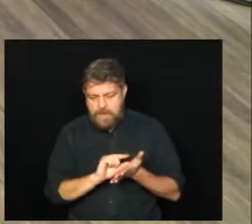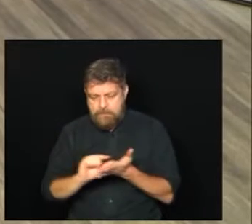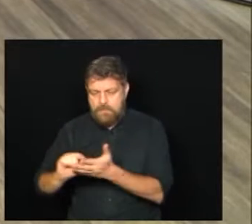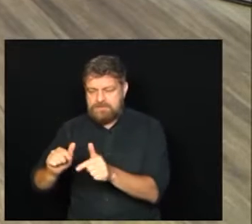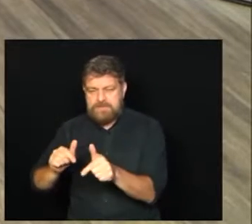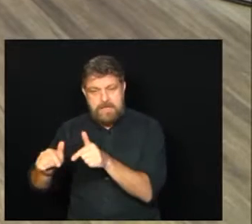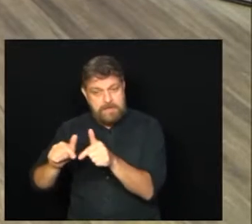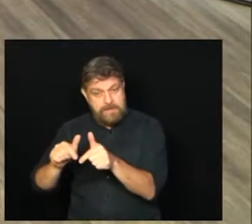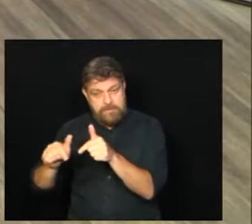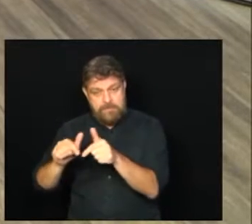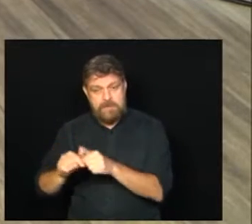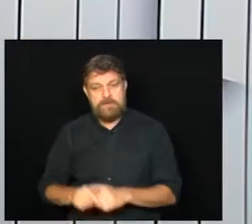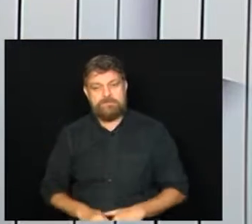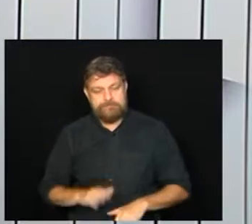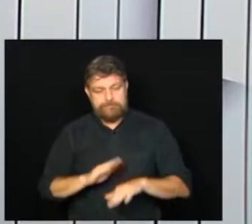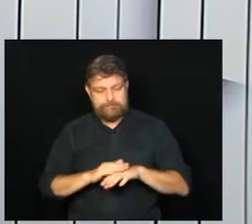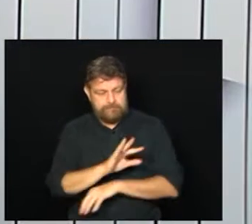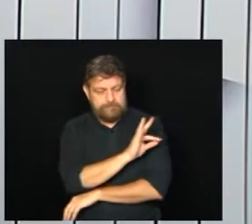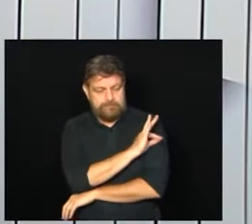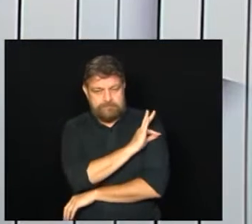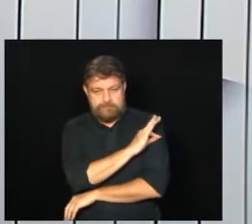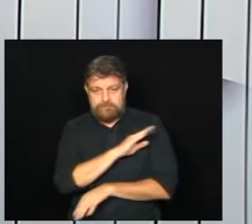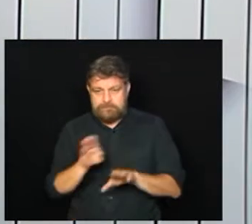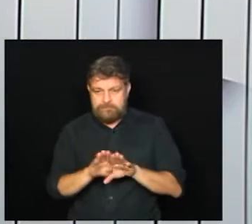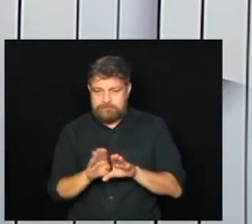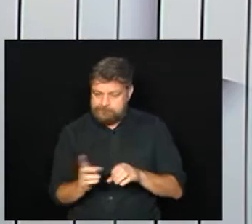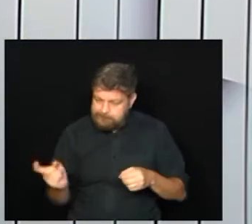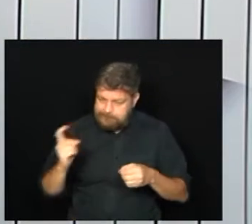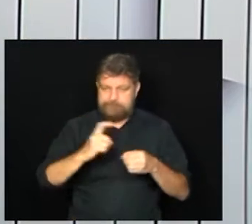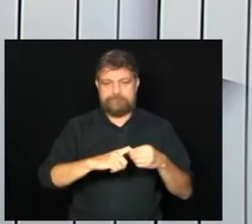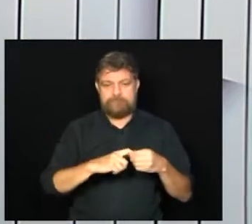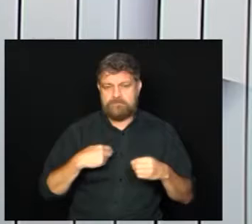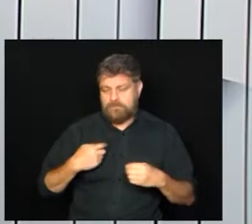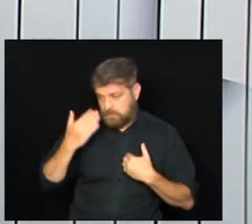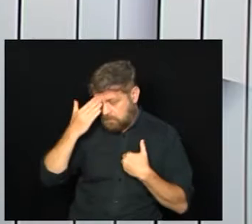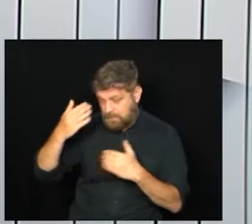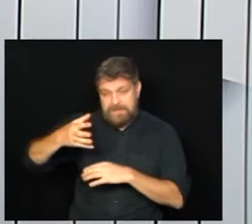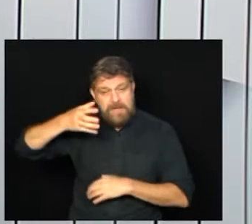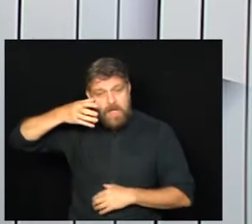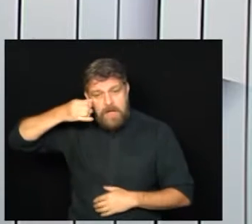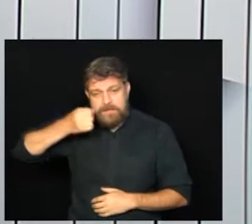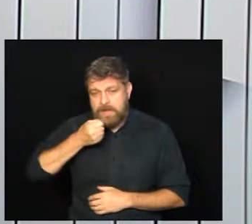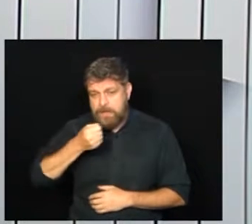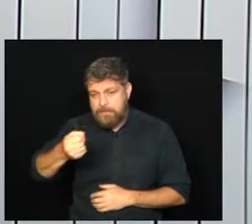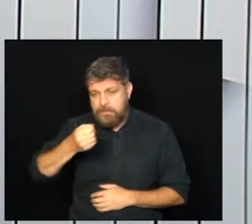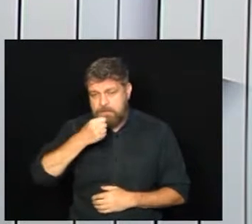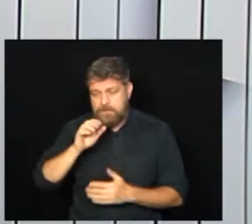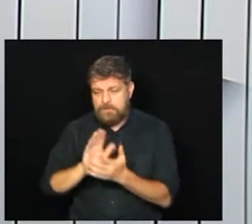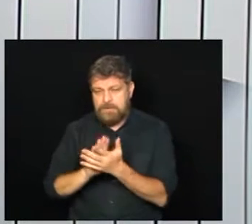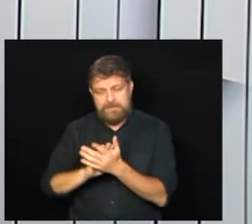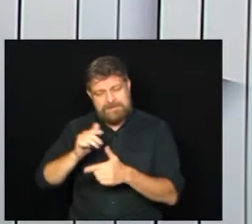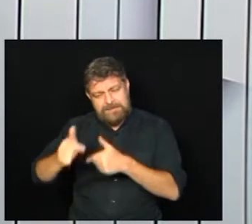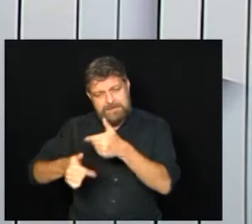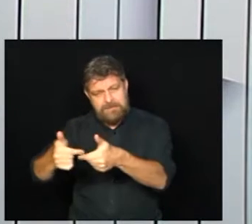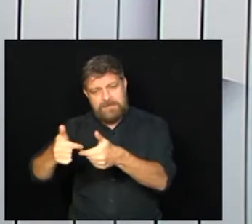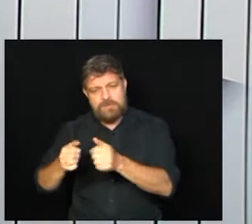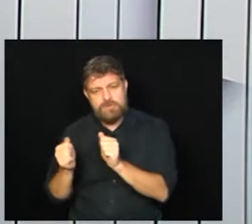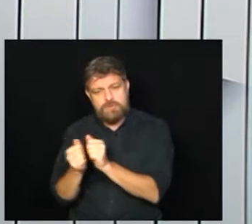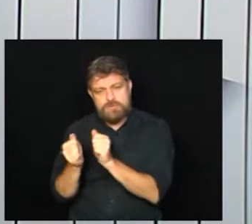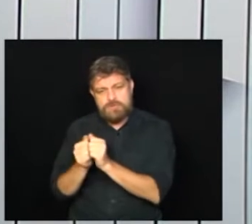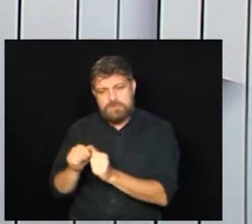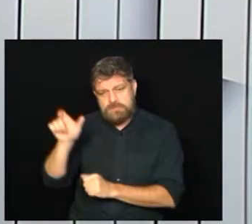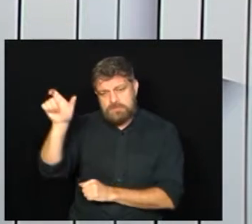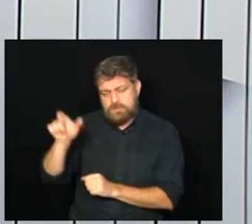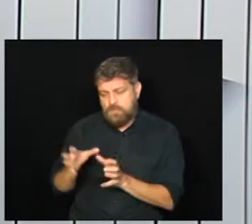Trabalho, então, que a Prefeitura de Campinas também aderiu. Agradeço ao nosso repórter André Aranha, parabéns pelo trabalho, junto com a